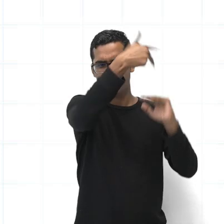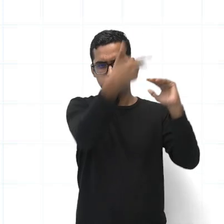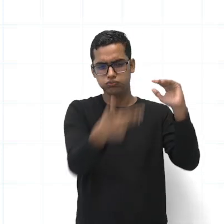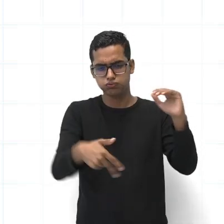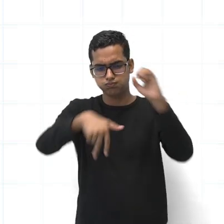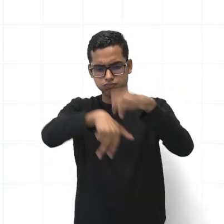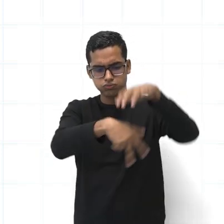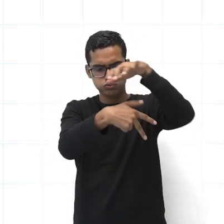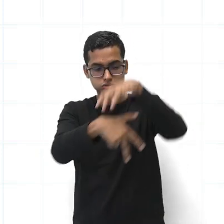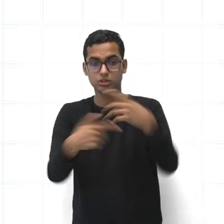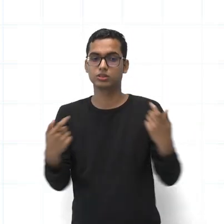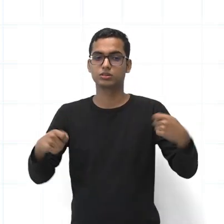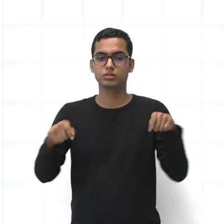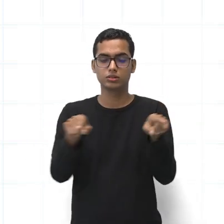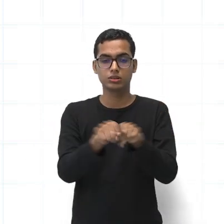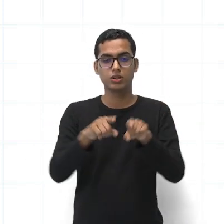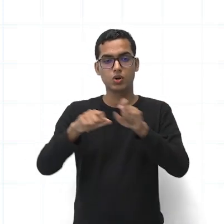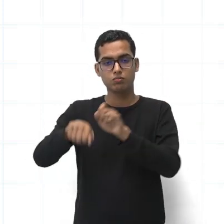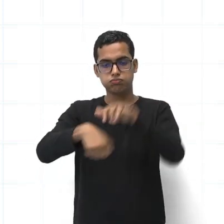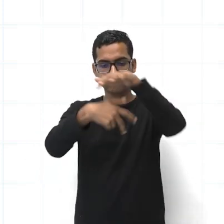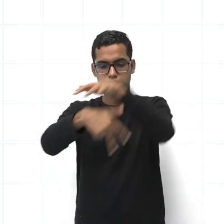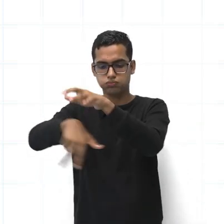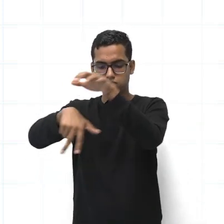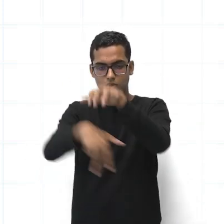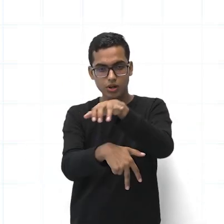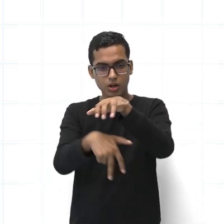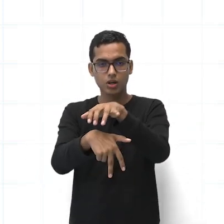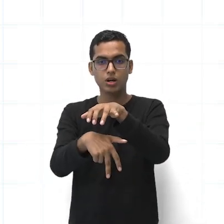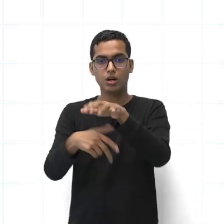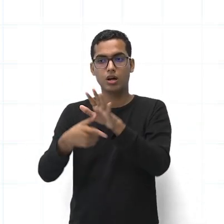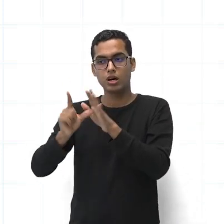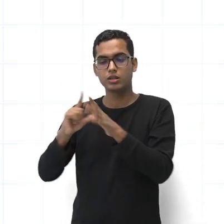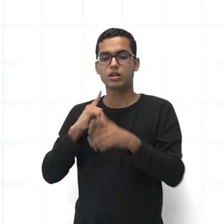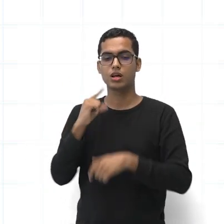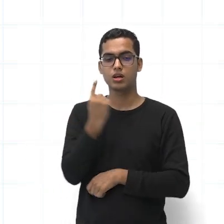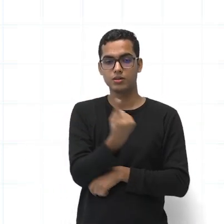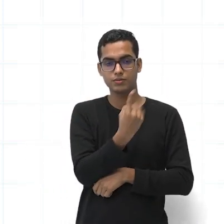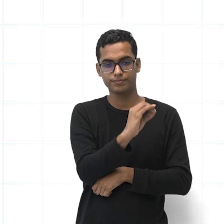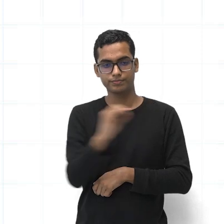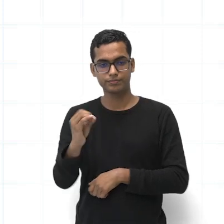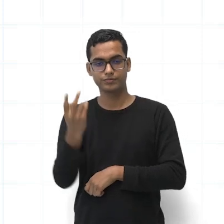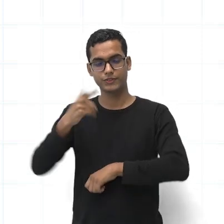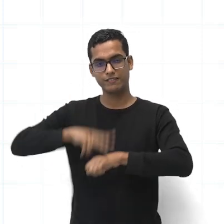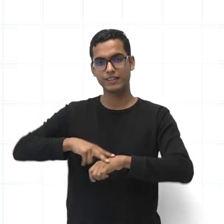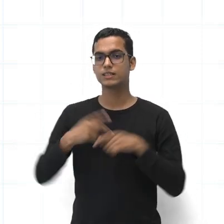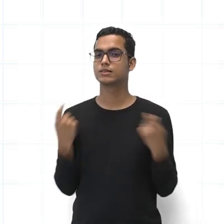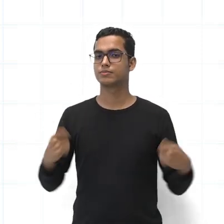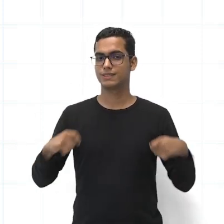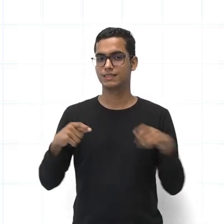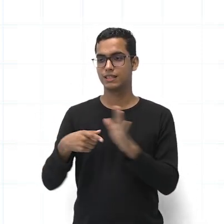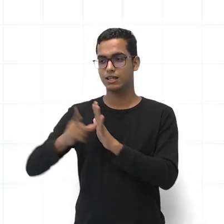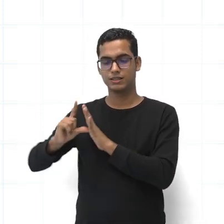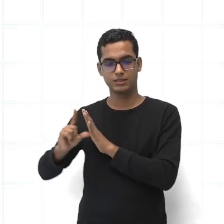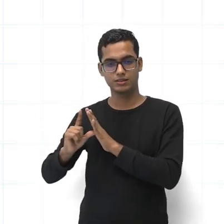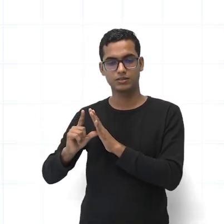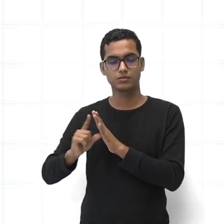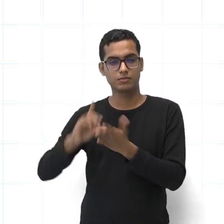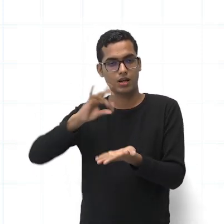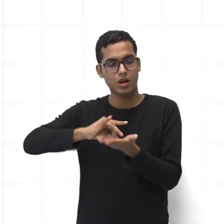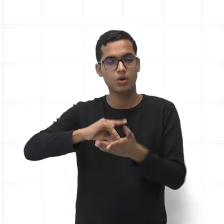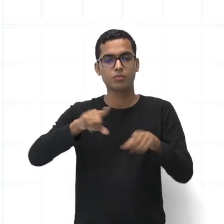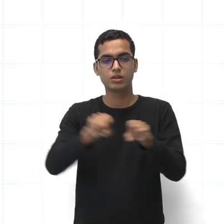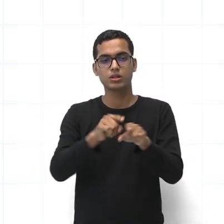atleta deve ter saltado de paraquedas no mínimo 100 vezes, isso mesmo, 100 saltos. E um salto